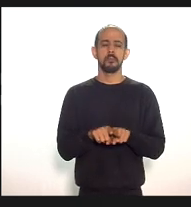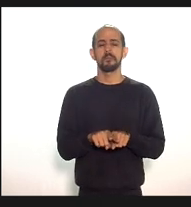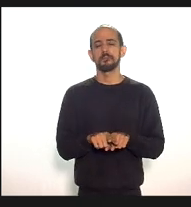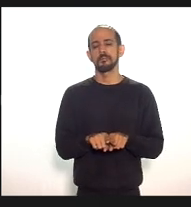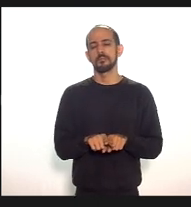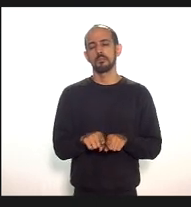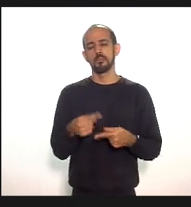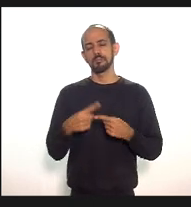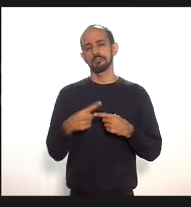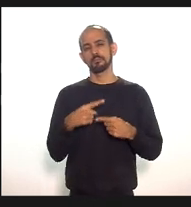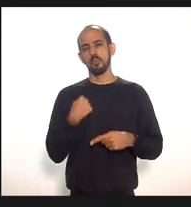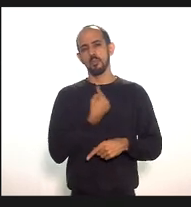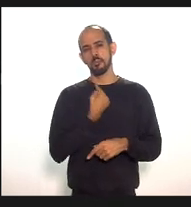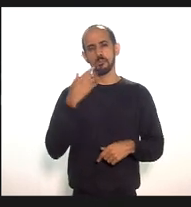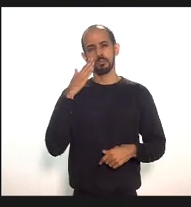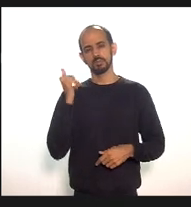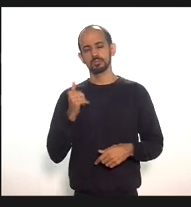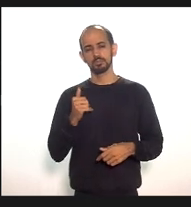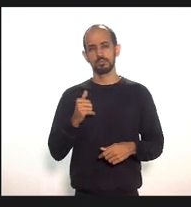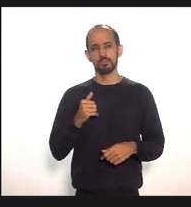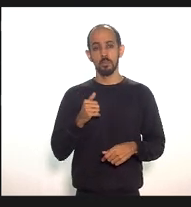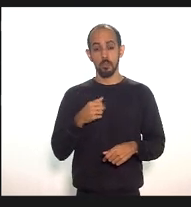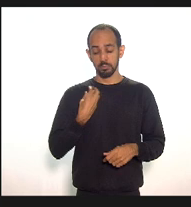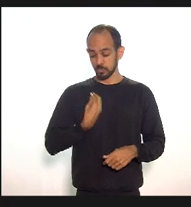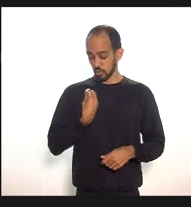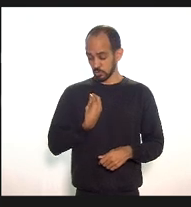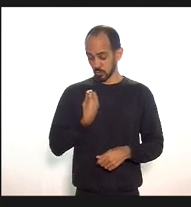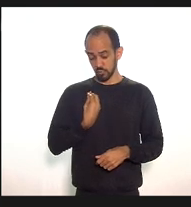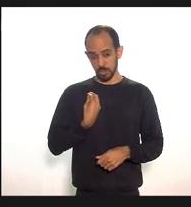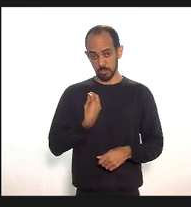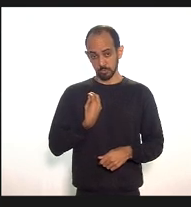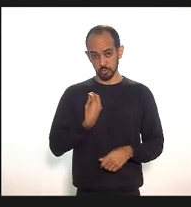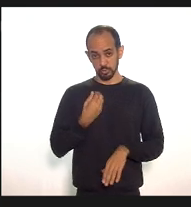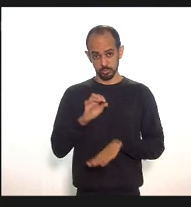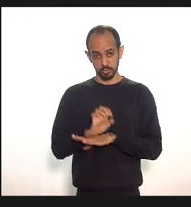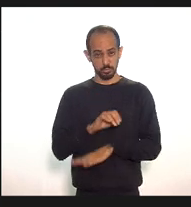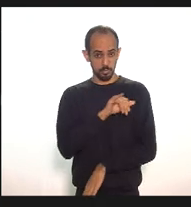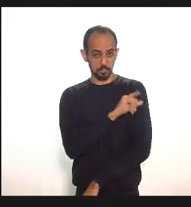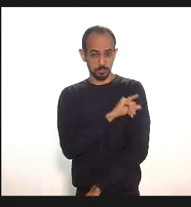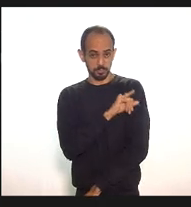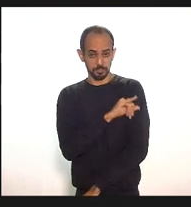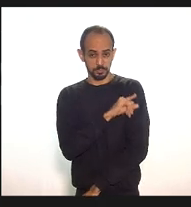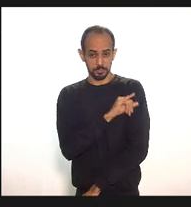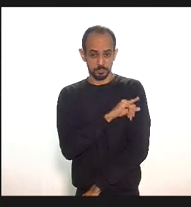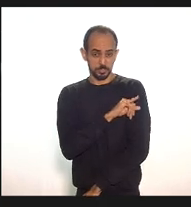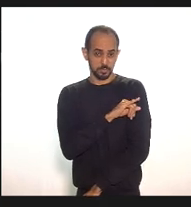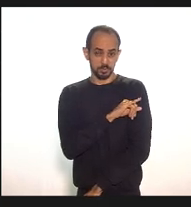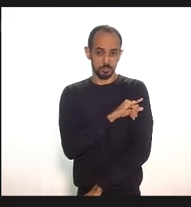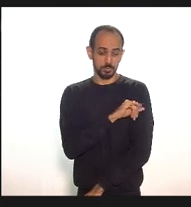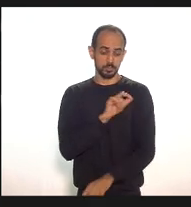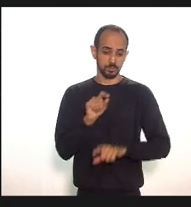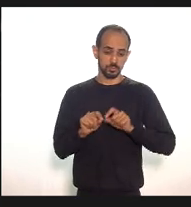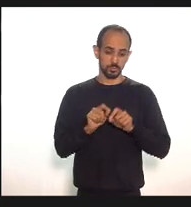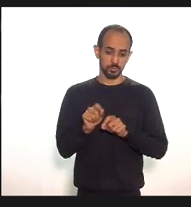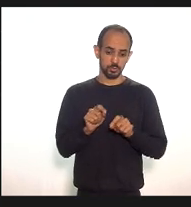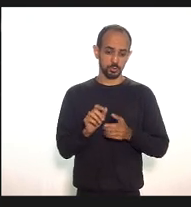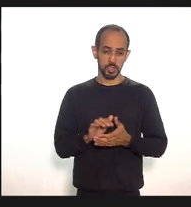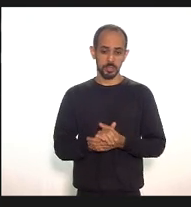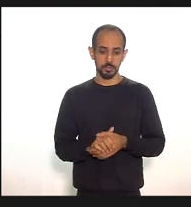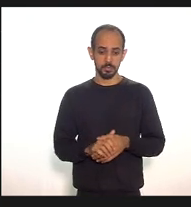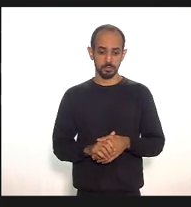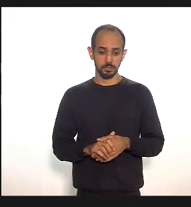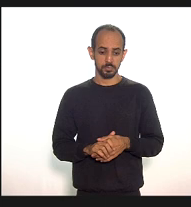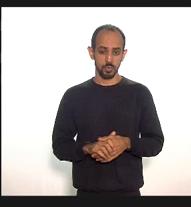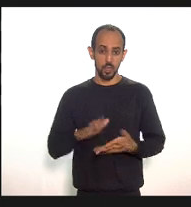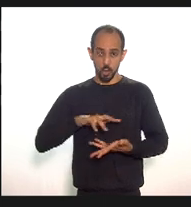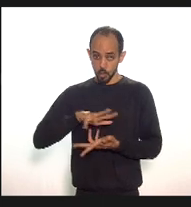a gente sabe que nós vivemos no mundo e no estado do Rio de Janeiro no é diferente lá no tempo do mundo